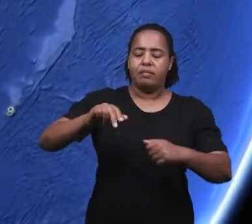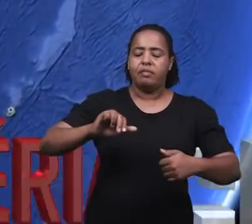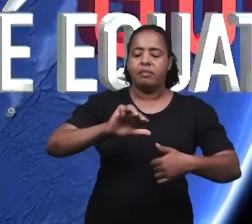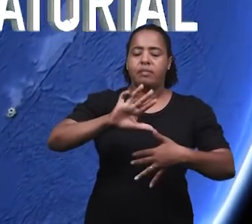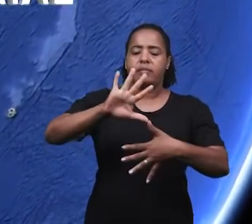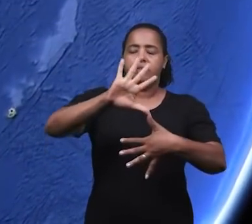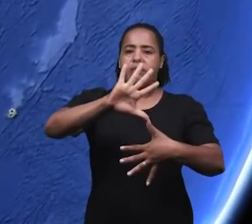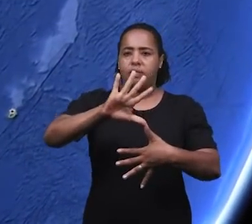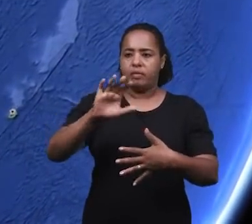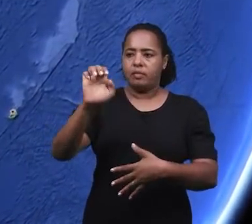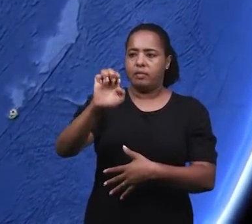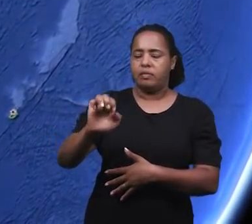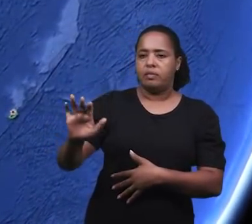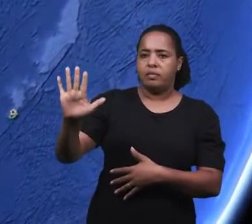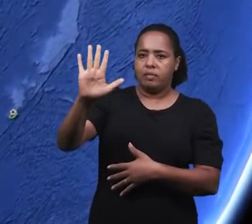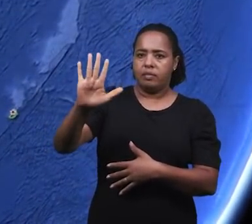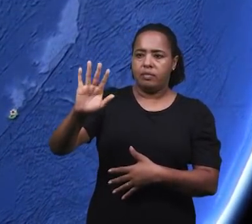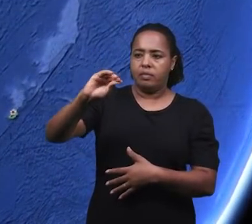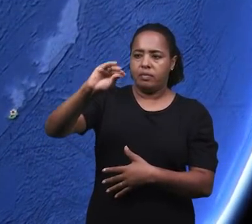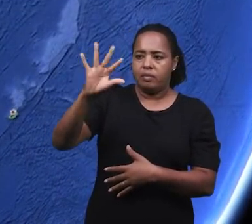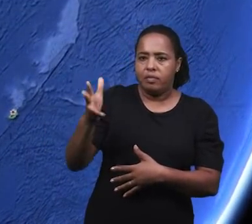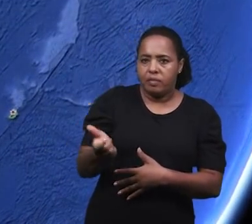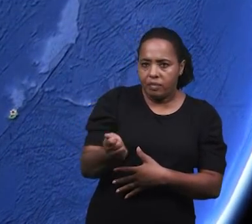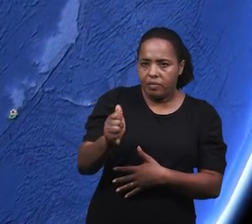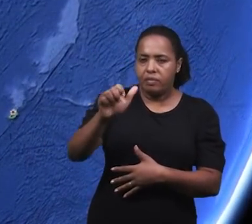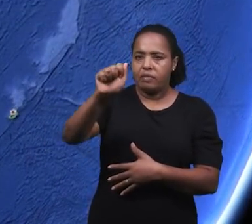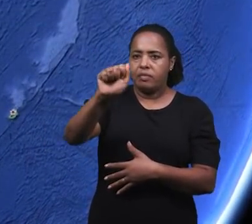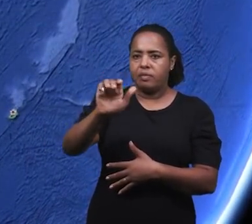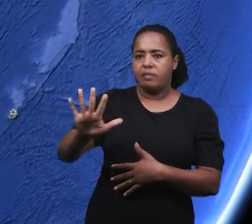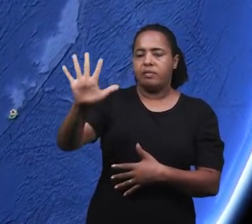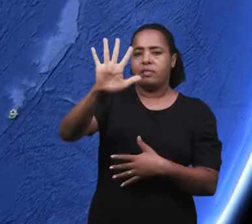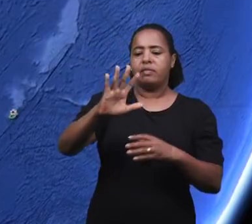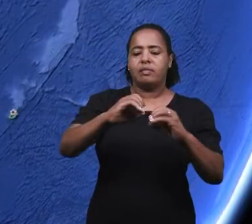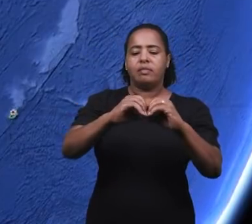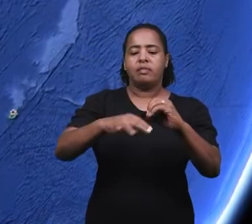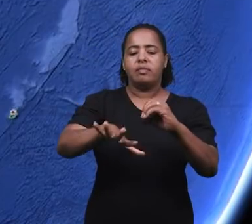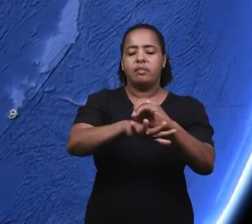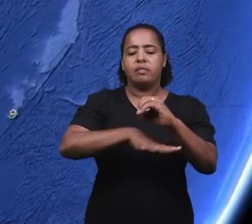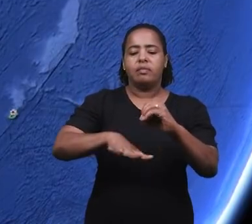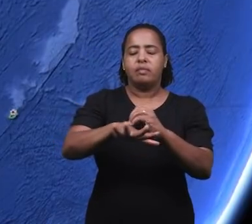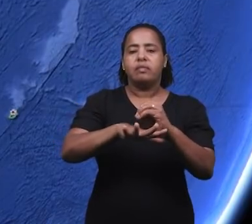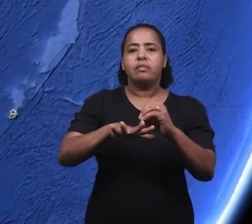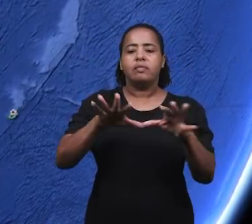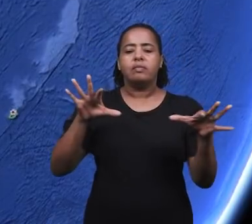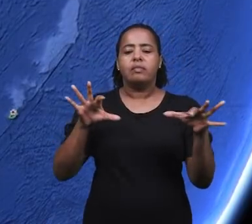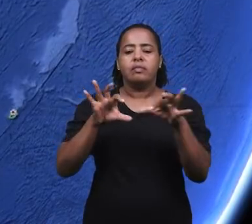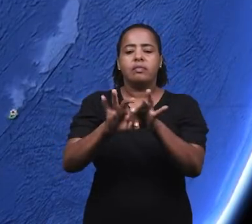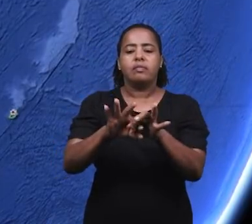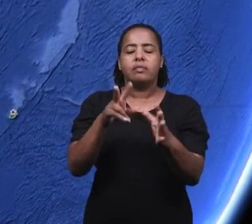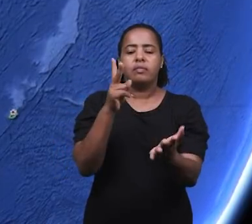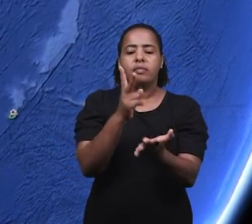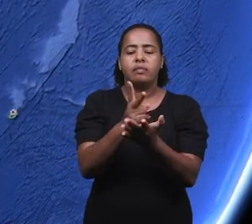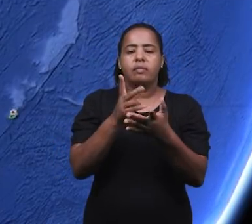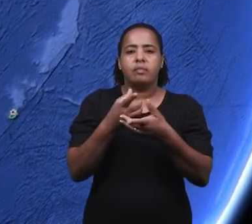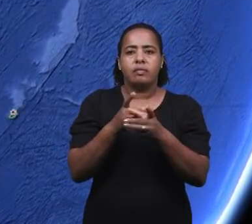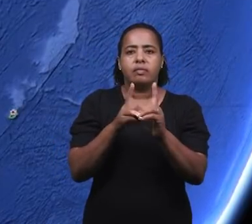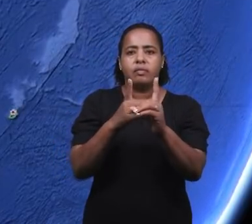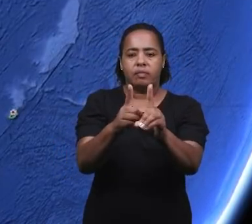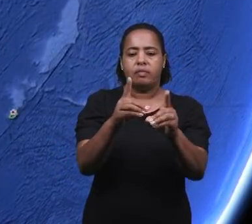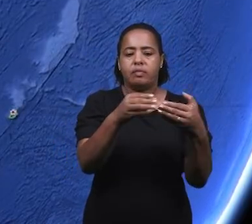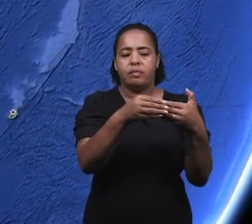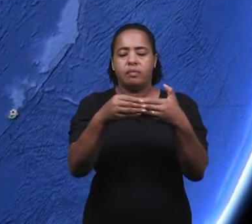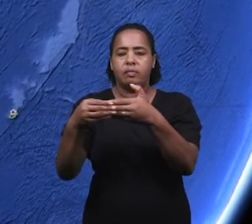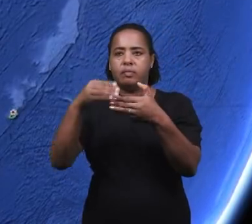3 Américas, Europa, África, Ásia e Oceania, conectadas pela mesma doutrina,